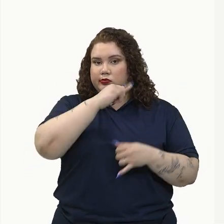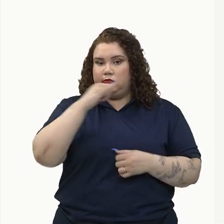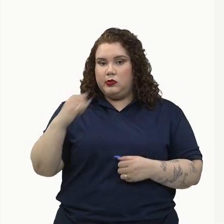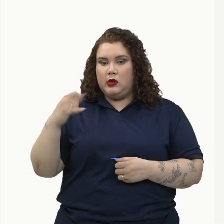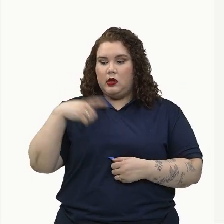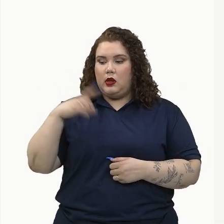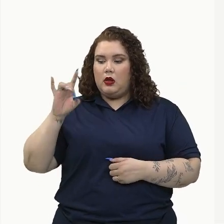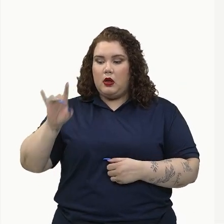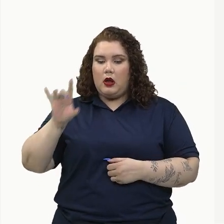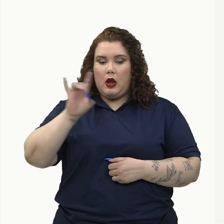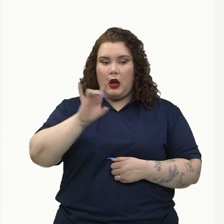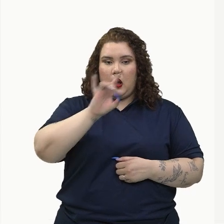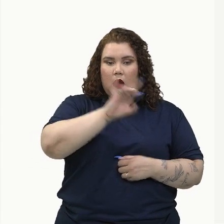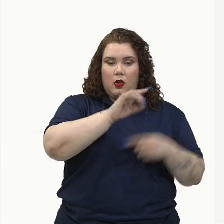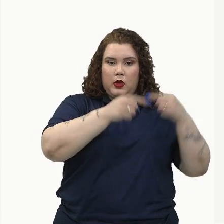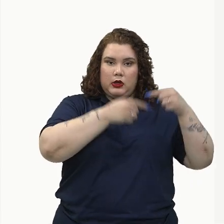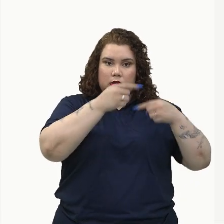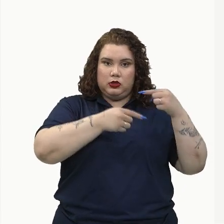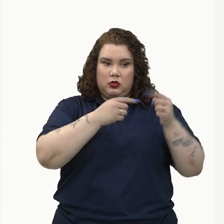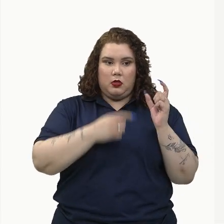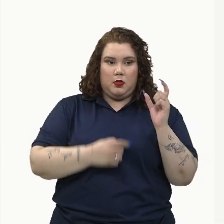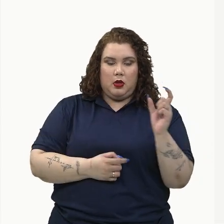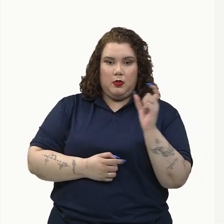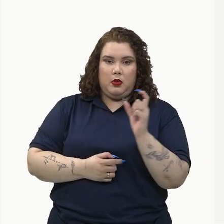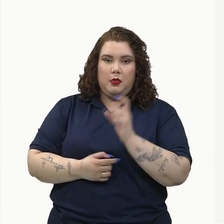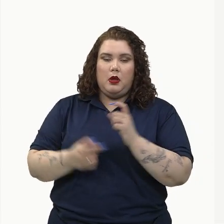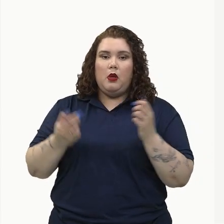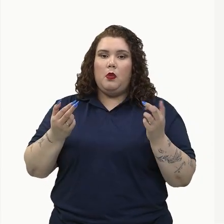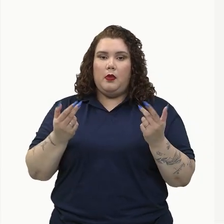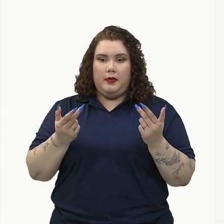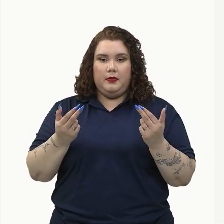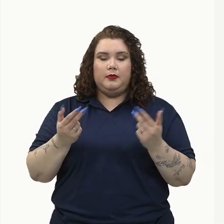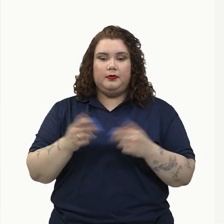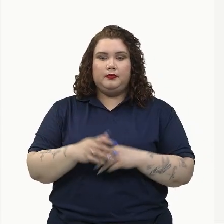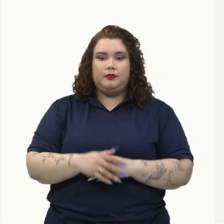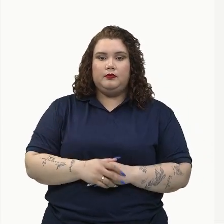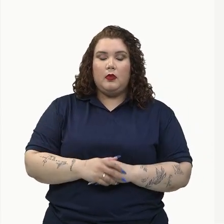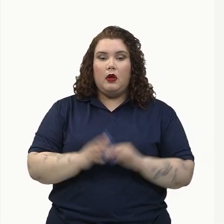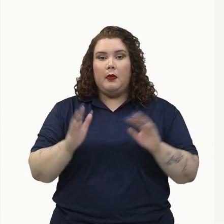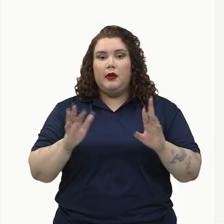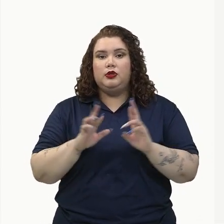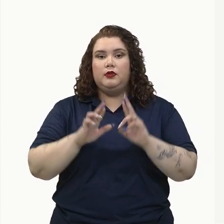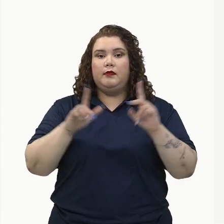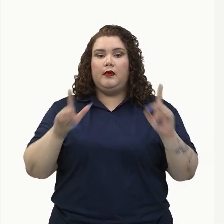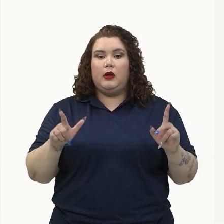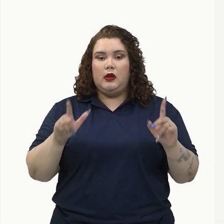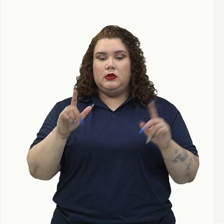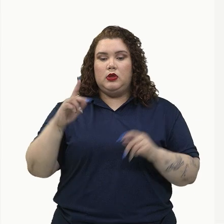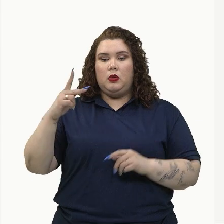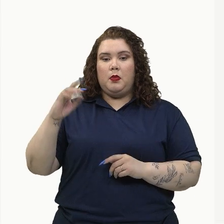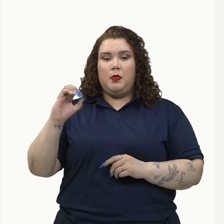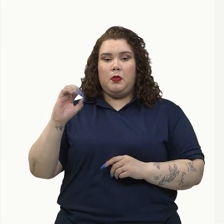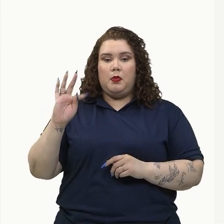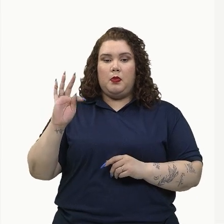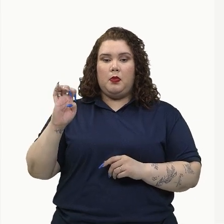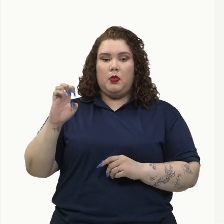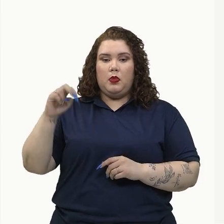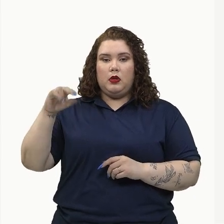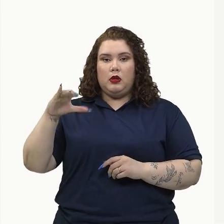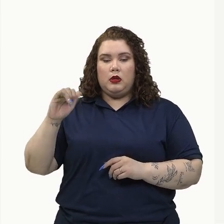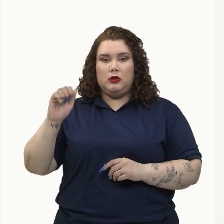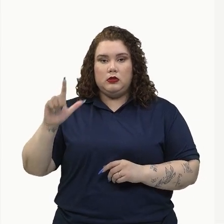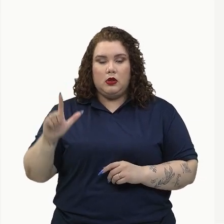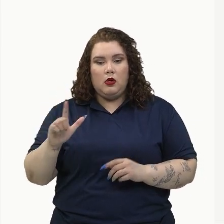cada um dos resistores, ela é igual, ela é a mesma. Já a diferença de potencial não, mas a gente vai